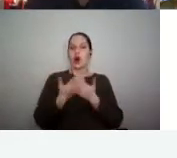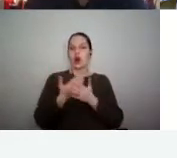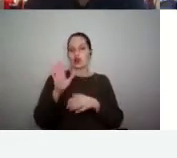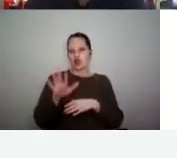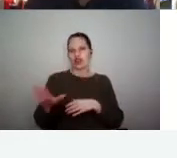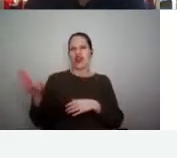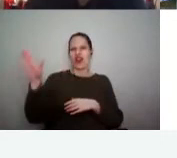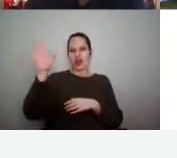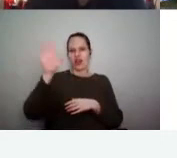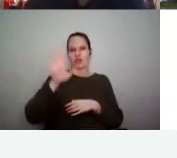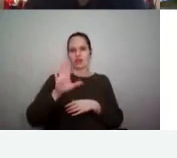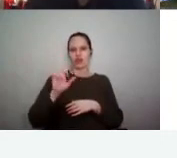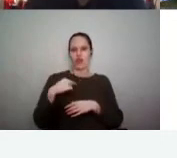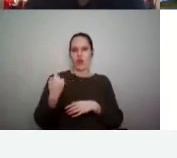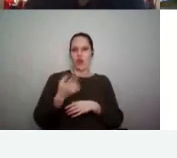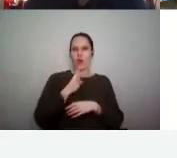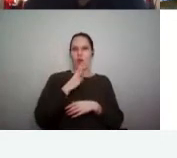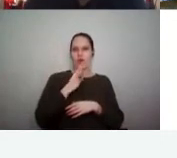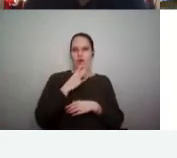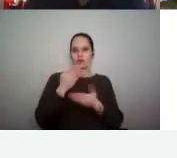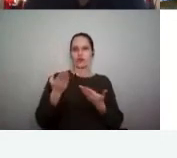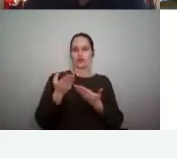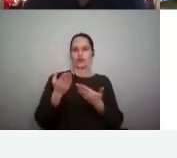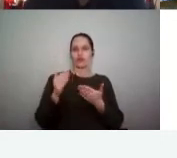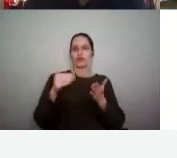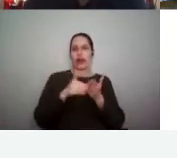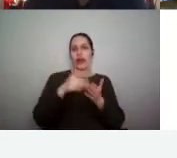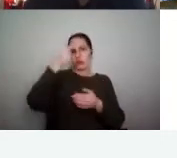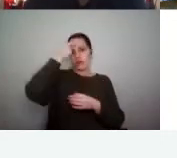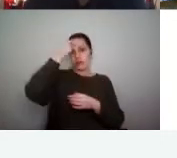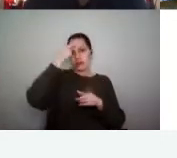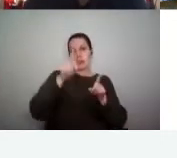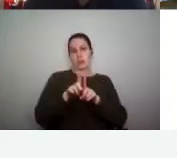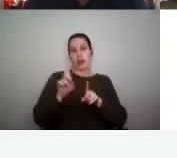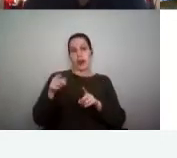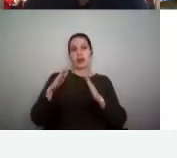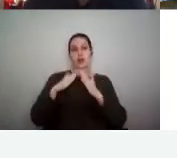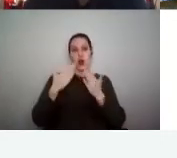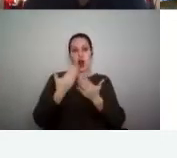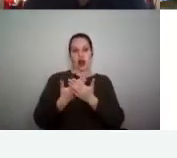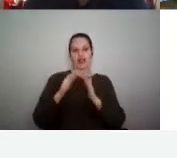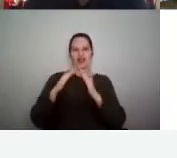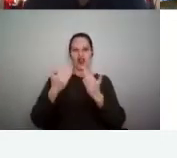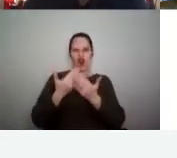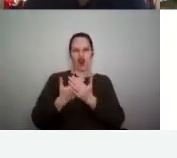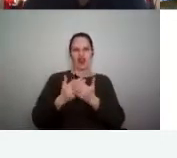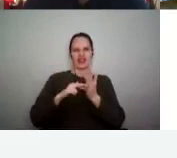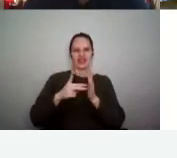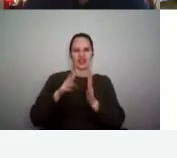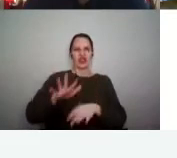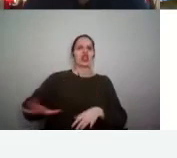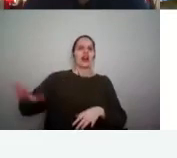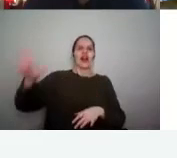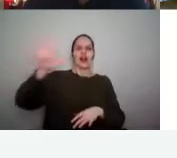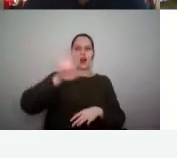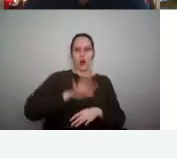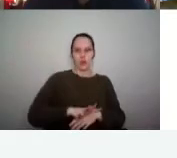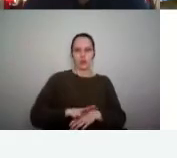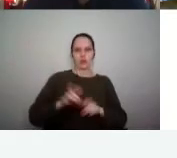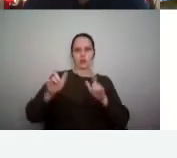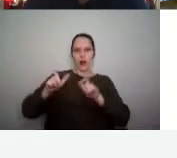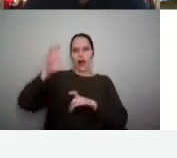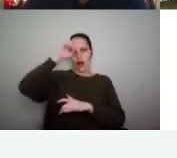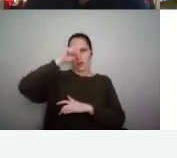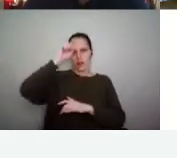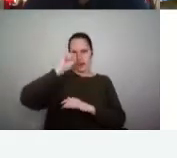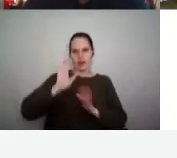desde até a universidade, que também é uma escola, né, ela se institui na antítese do paradigma, né, que